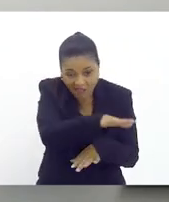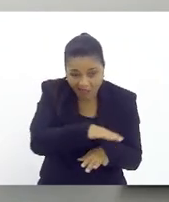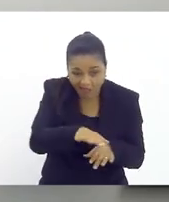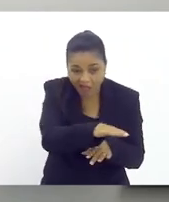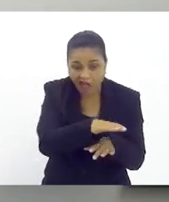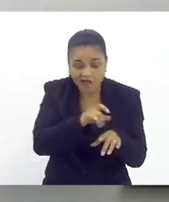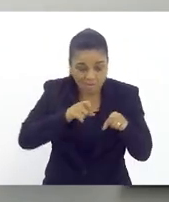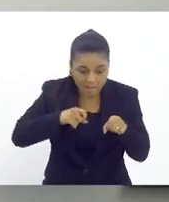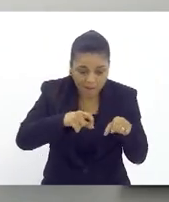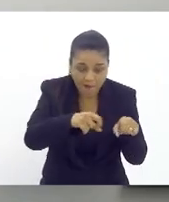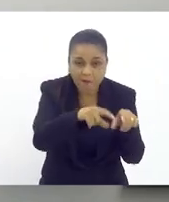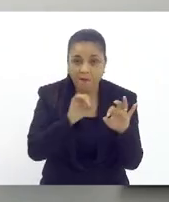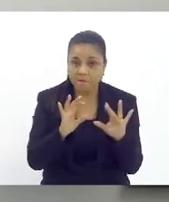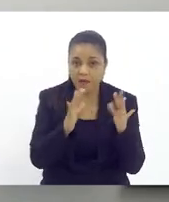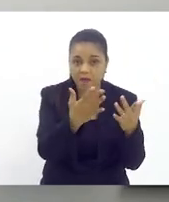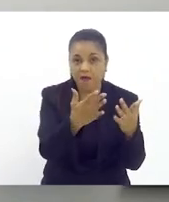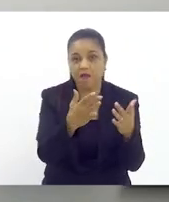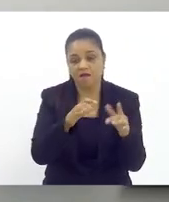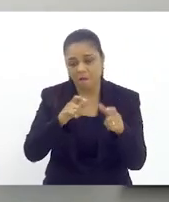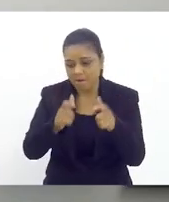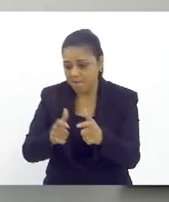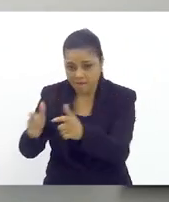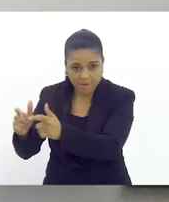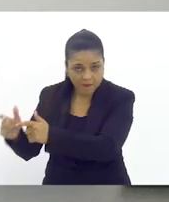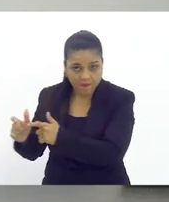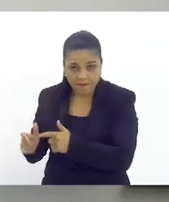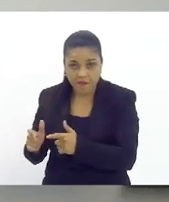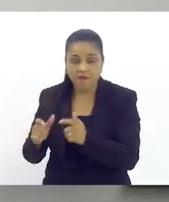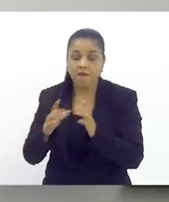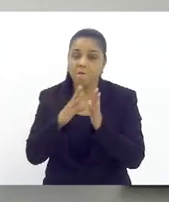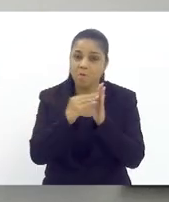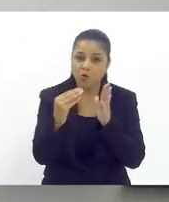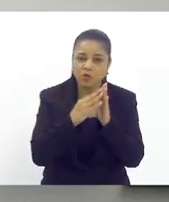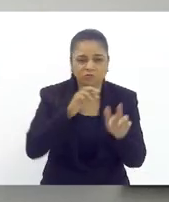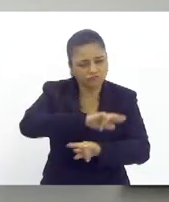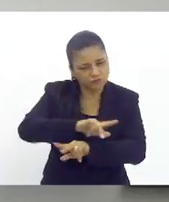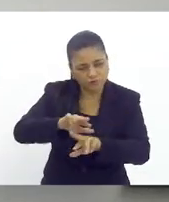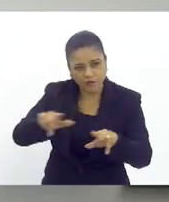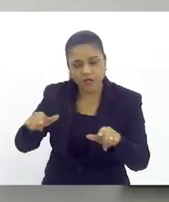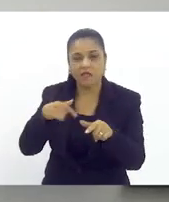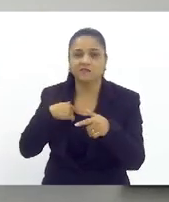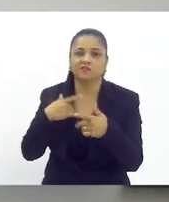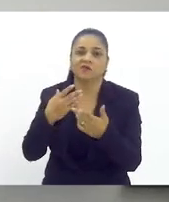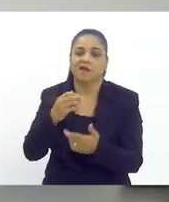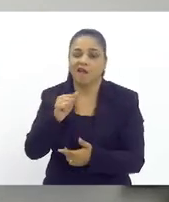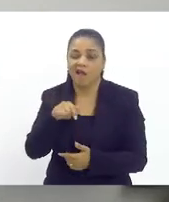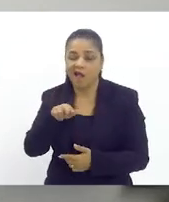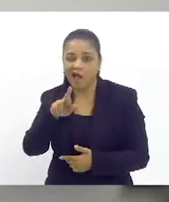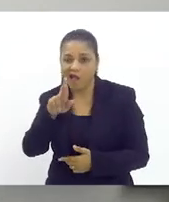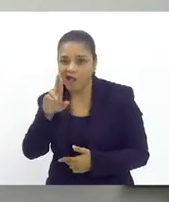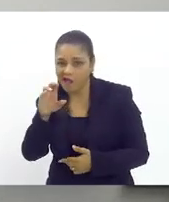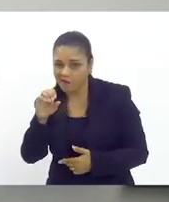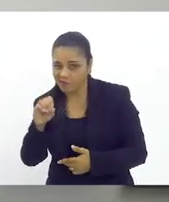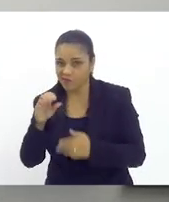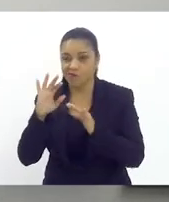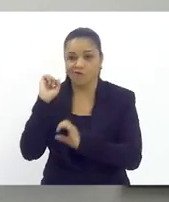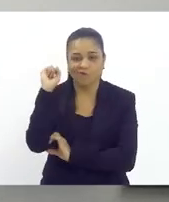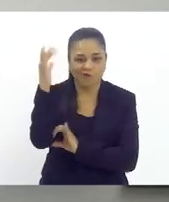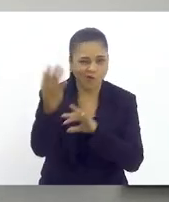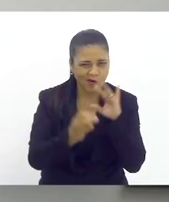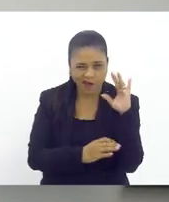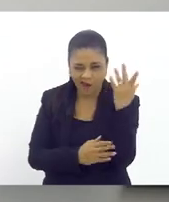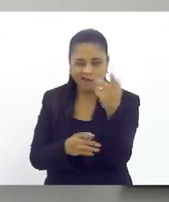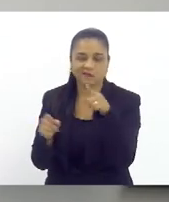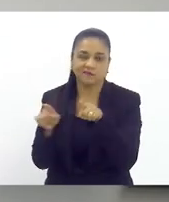restauradas por diferentes tipos de modelos de restauração incluindo água Floresta etc agora em